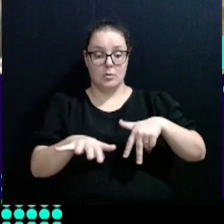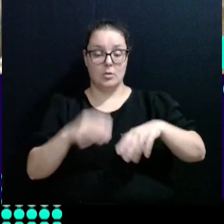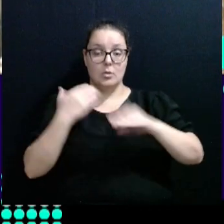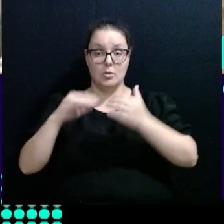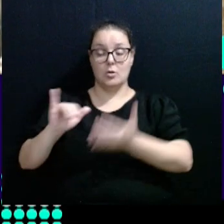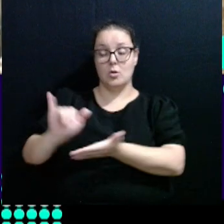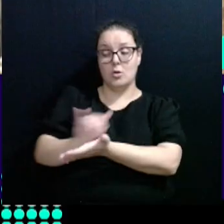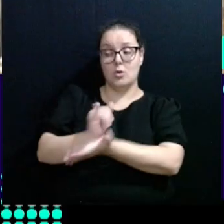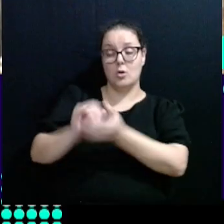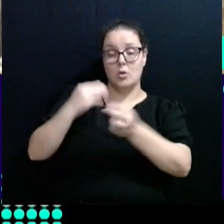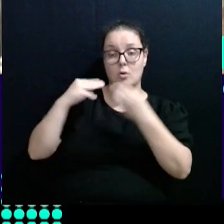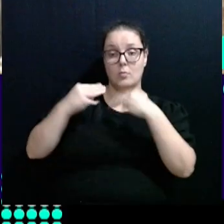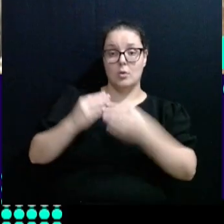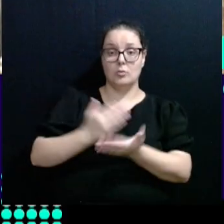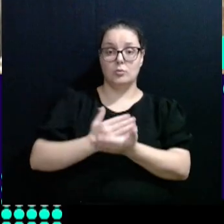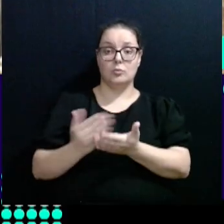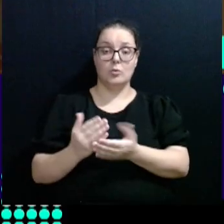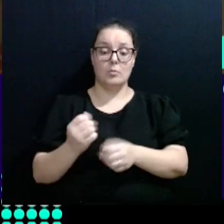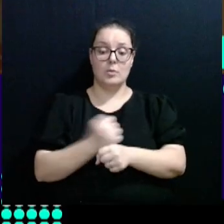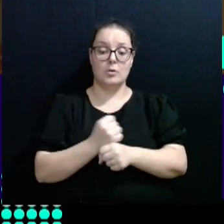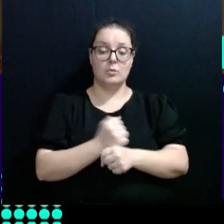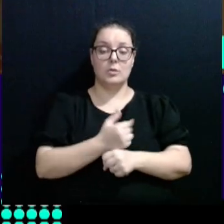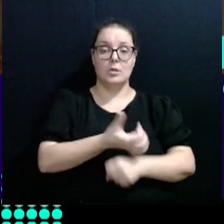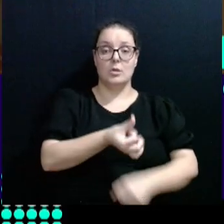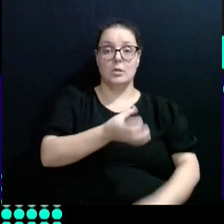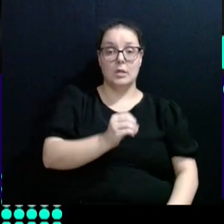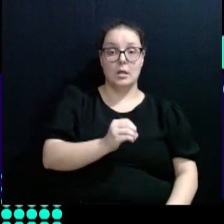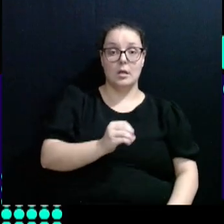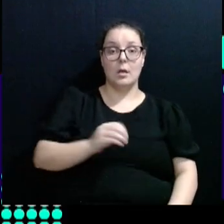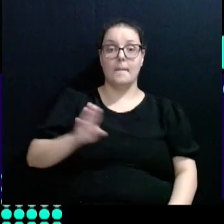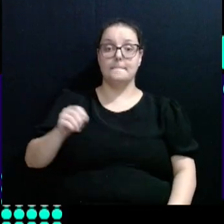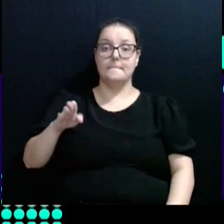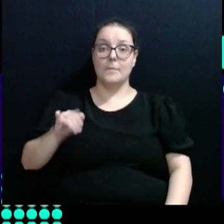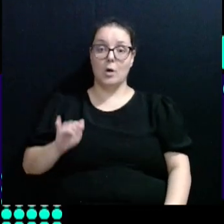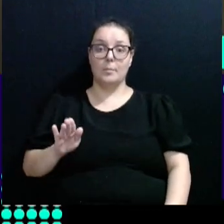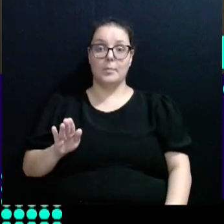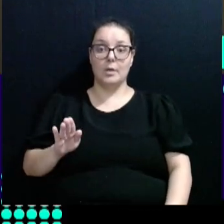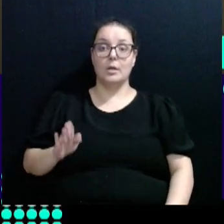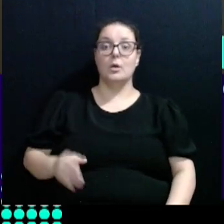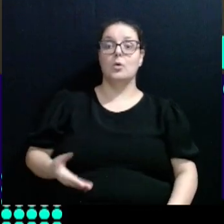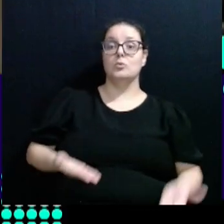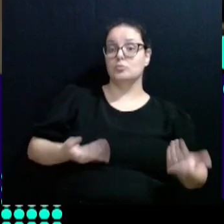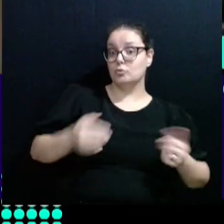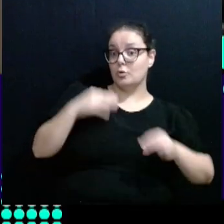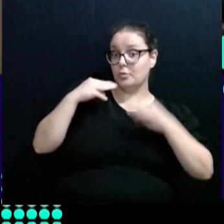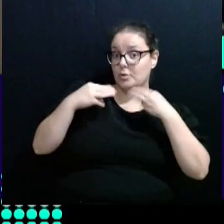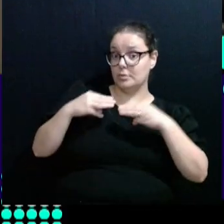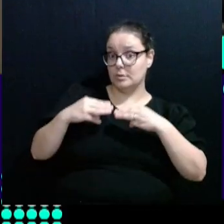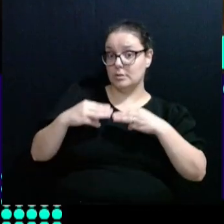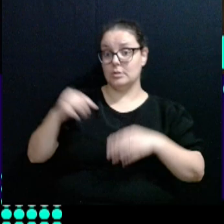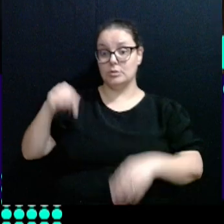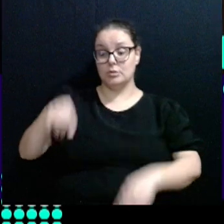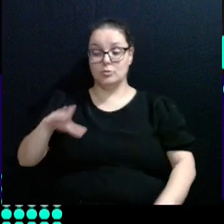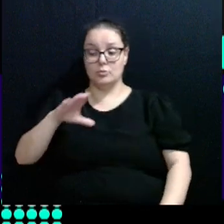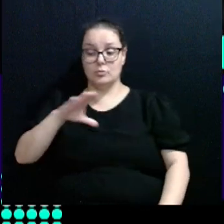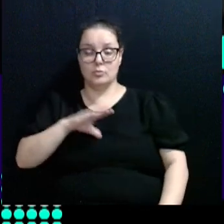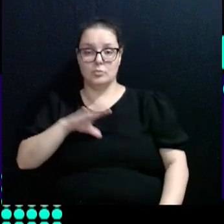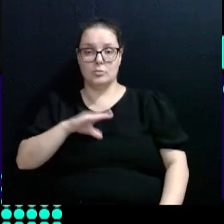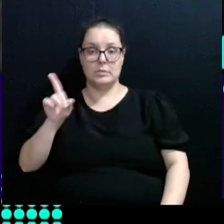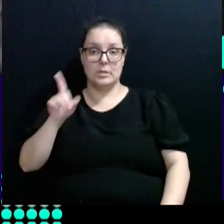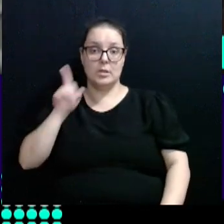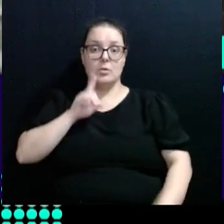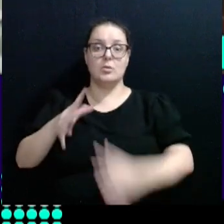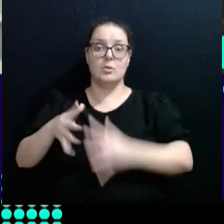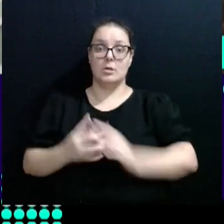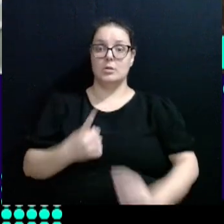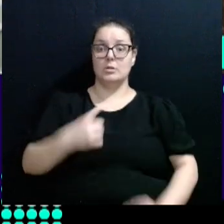inícios dos anos 60, Bob Dylan, o jovem músico de Minnesota, tem 19 anos e caminha rumo à ascensão